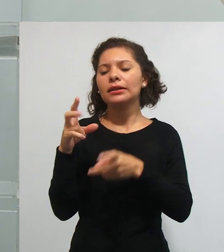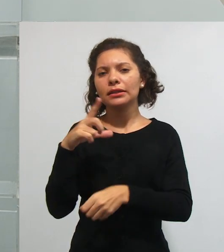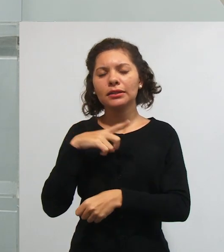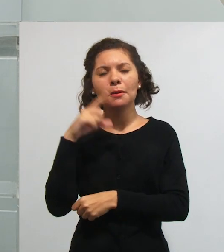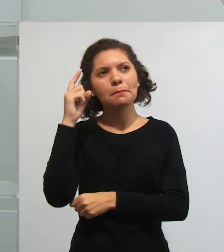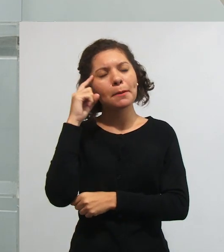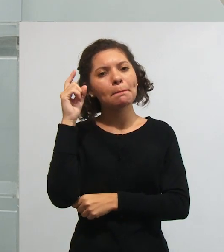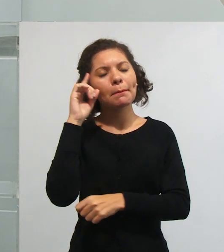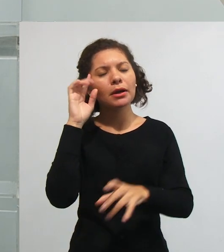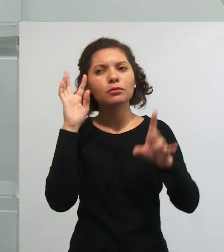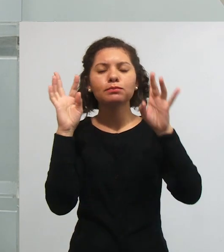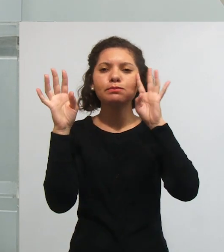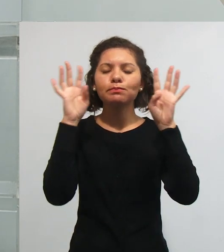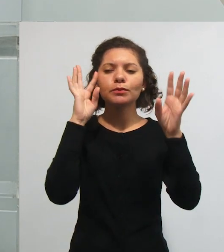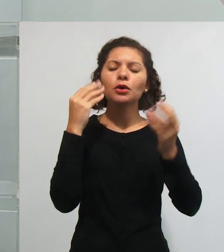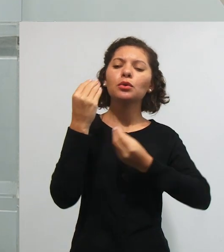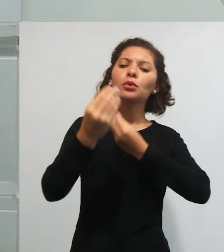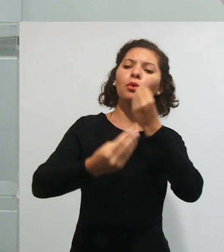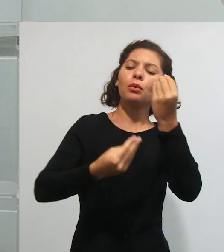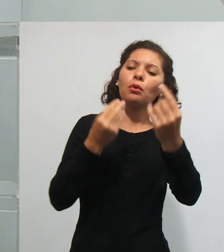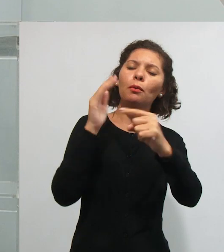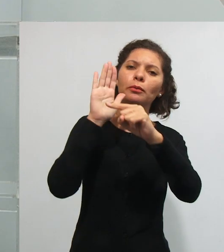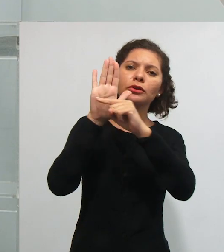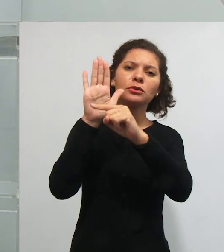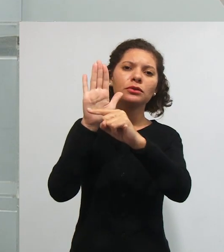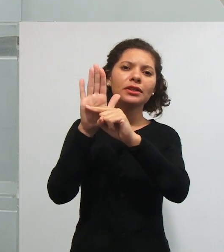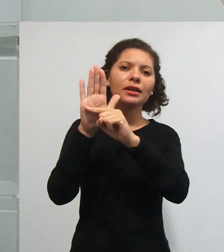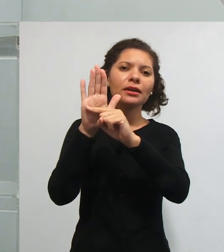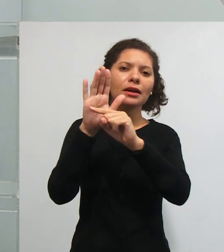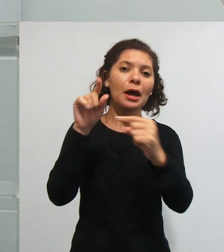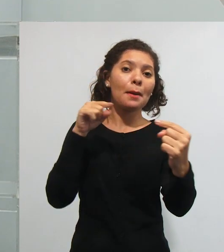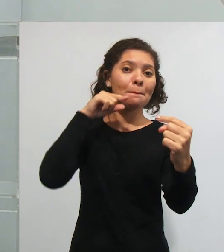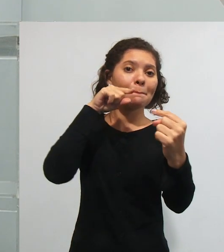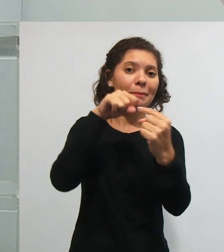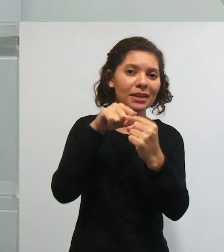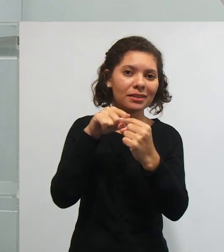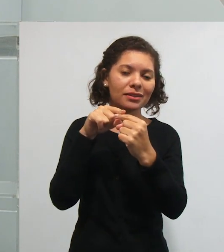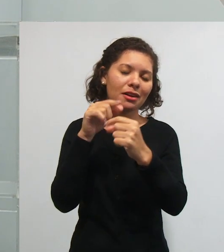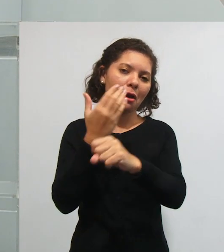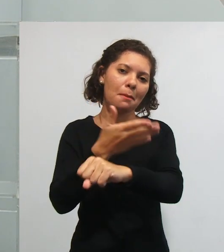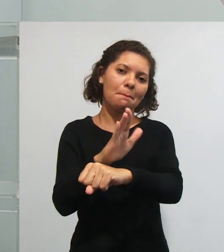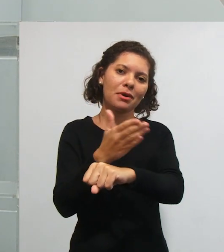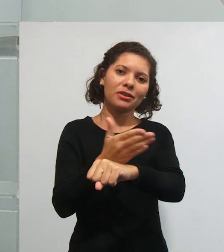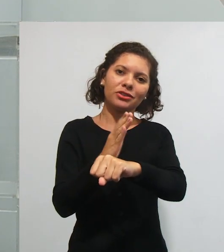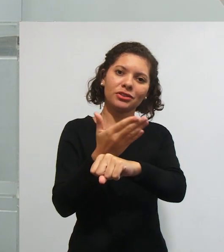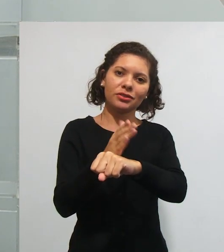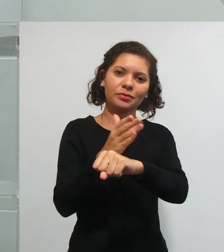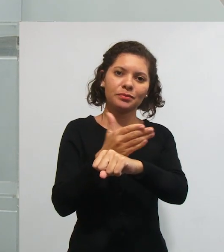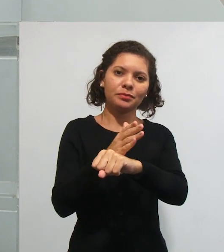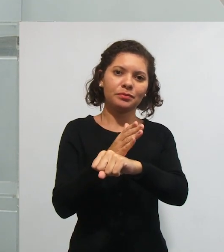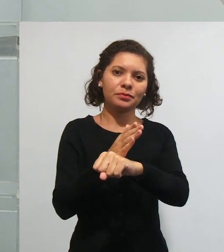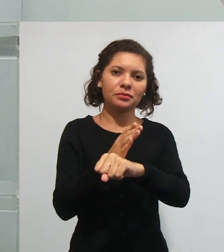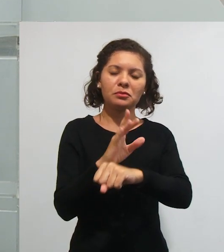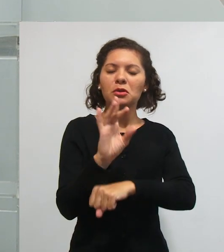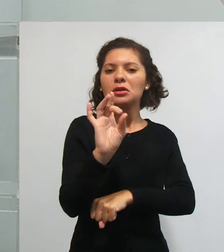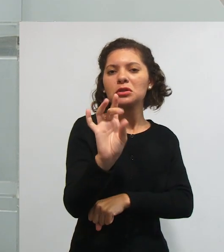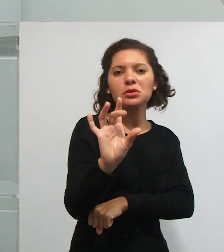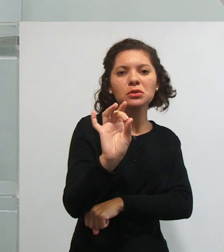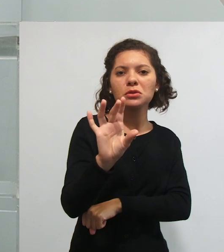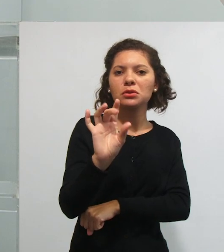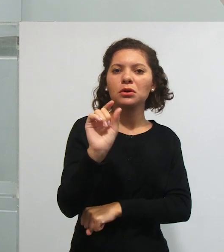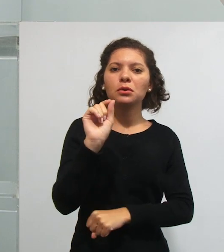como resolver. Então, ele é muito prática, ela não é só, ela não se atém